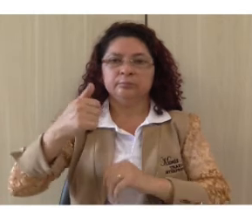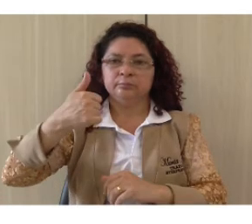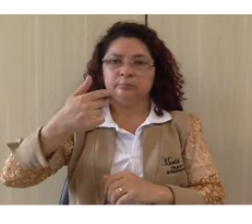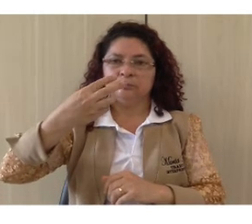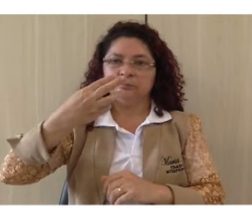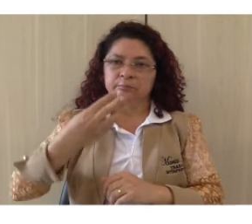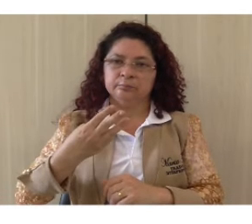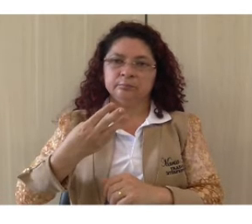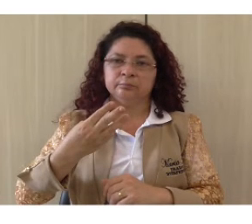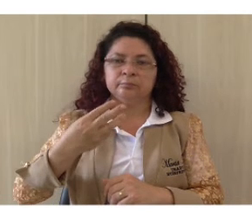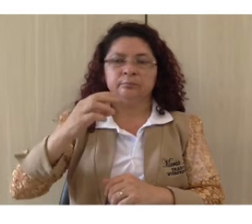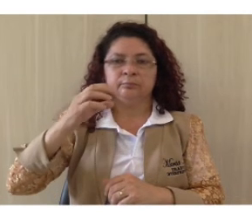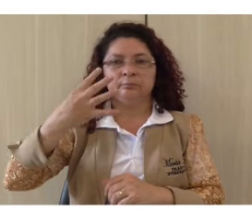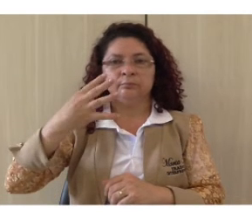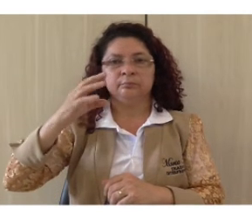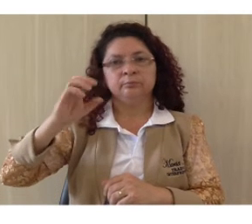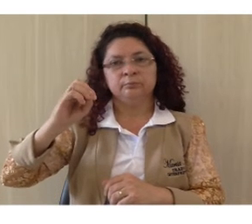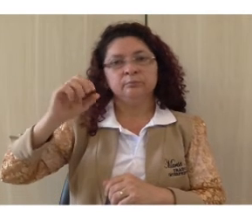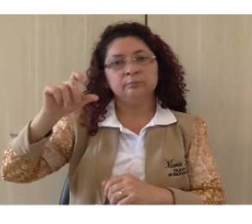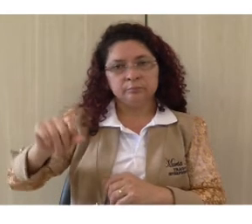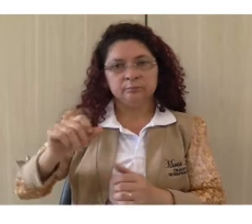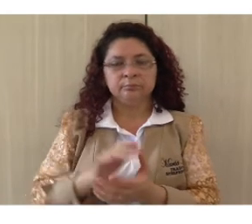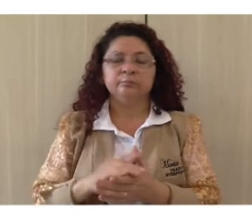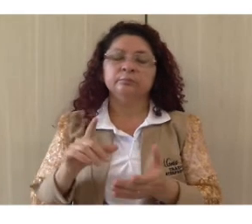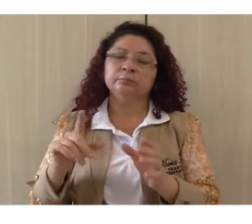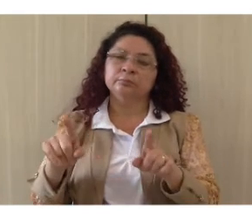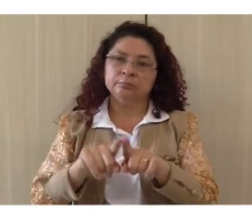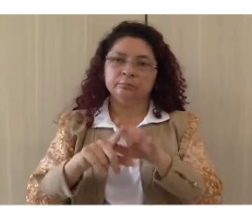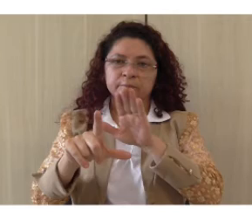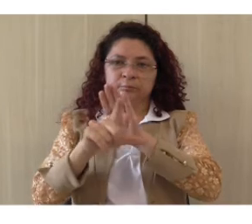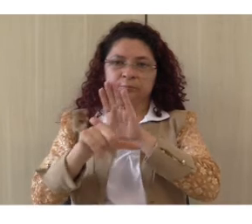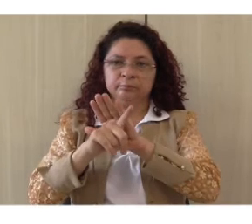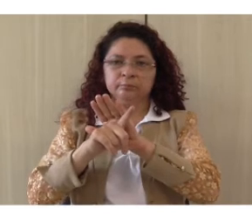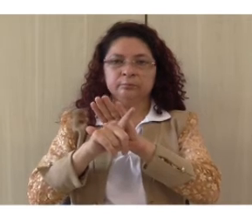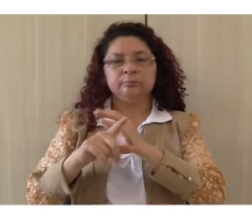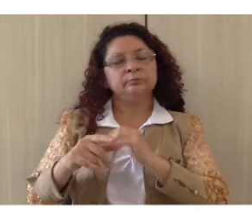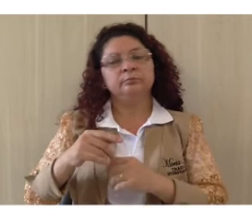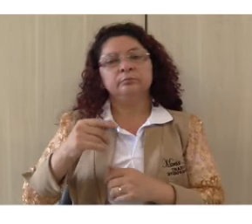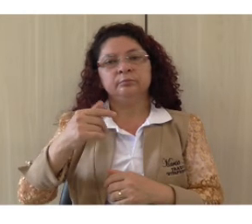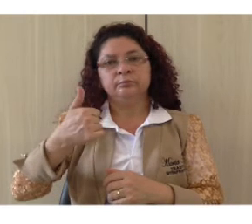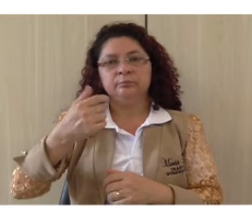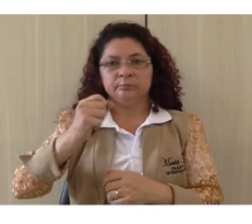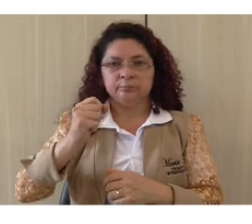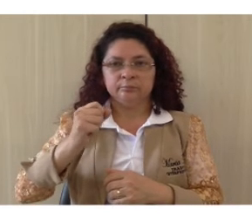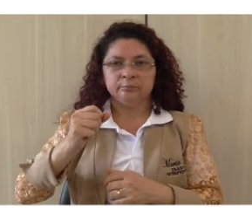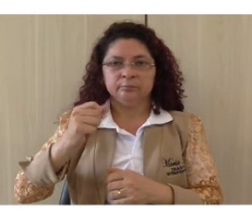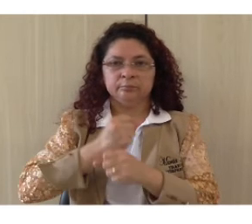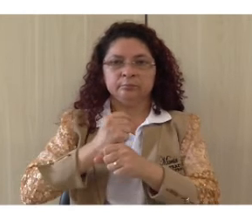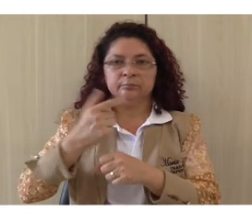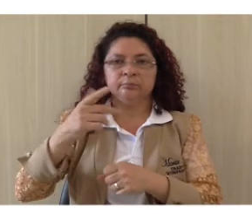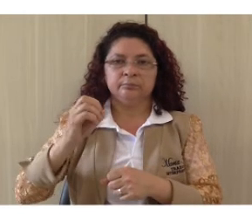de 28 de dezembro de 2016 e Portaria número 18 de 2012 do Ministério da